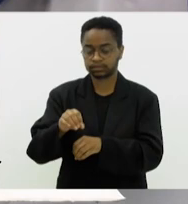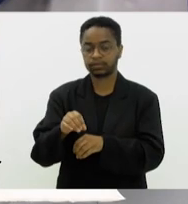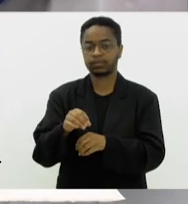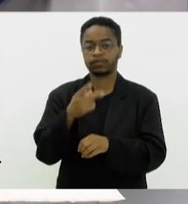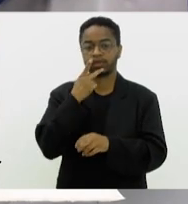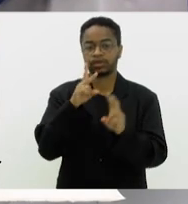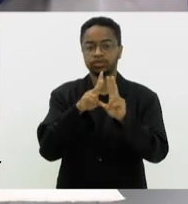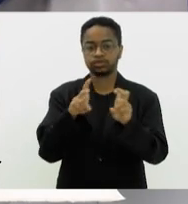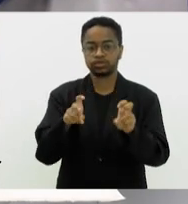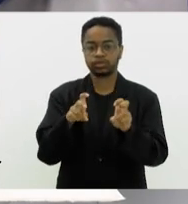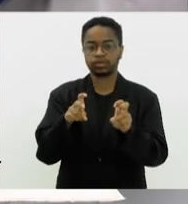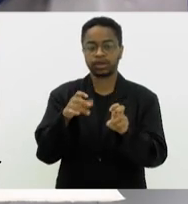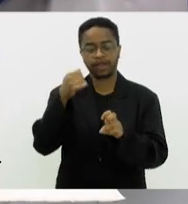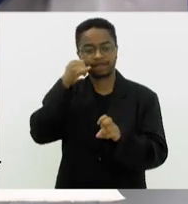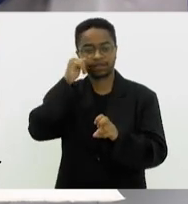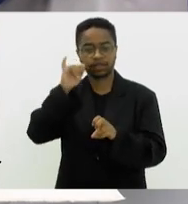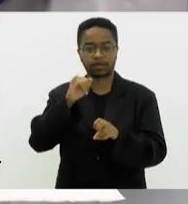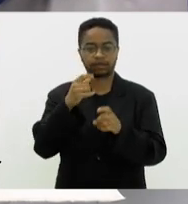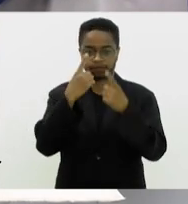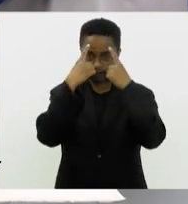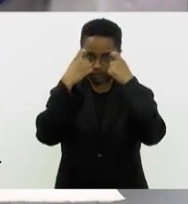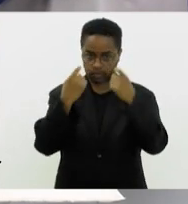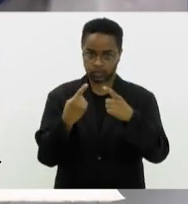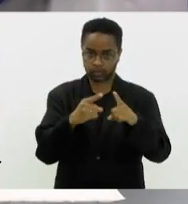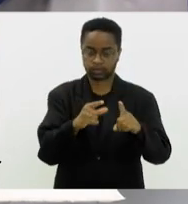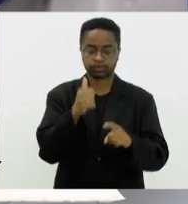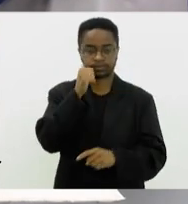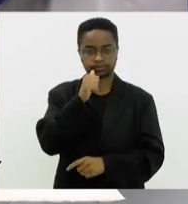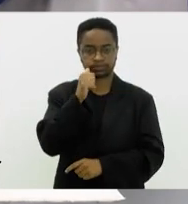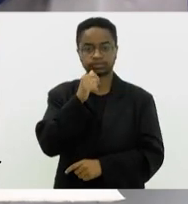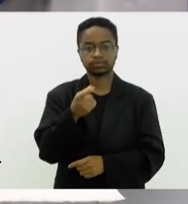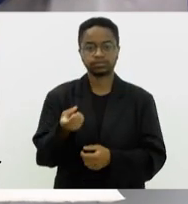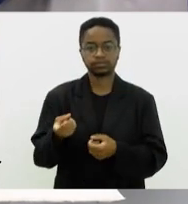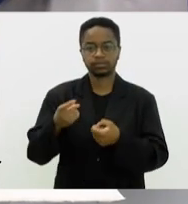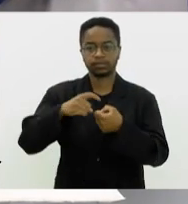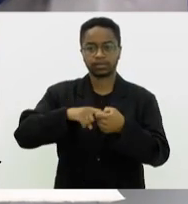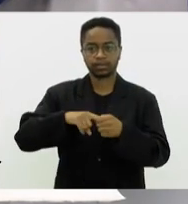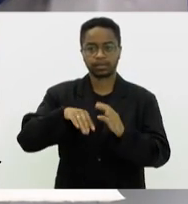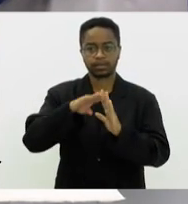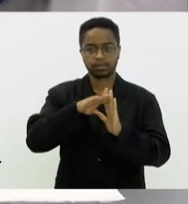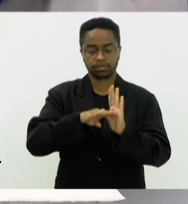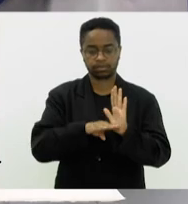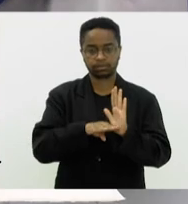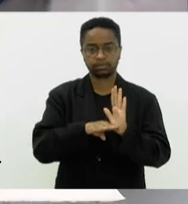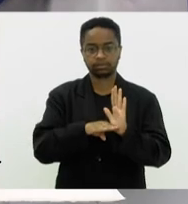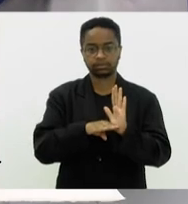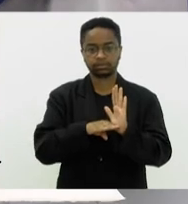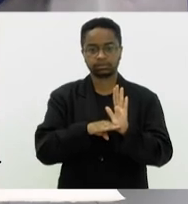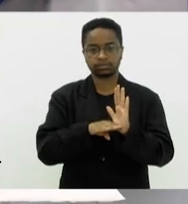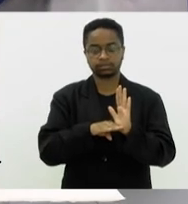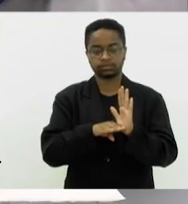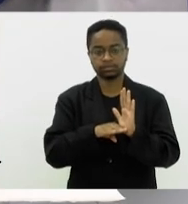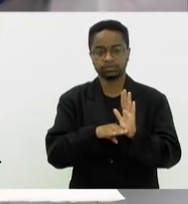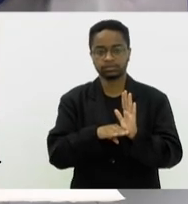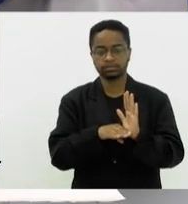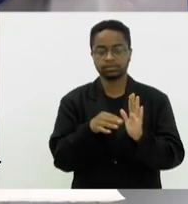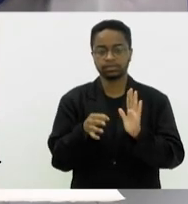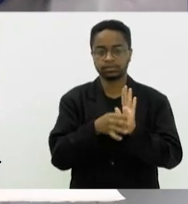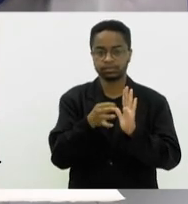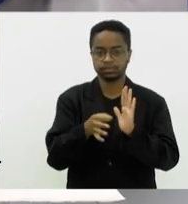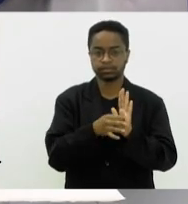a mulher. Retorno da retirada de pauta na primeira reunião ordinária desse ano pelo relator. O parecer foi